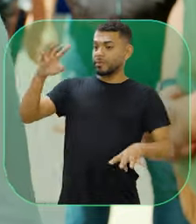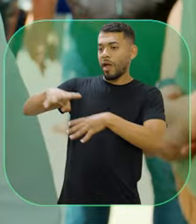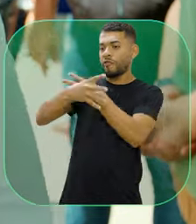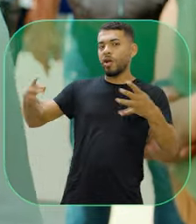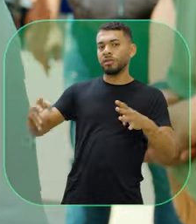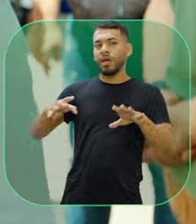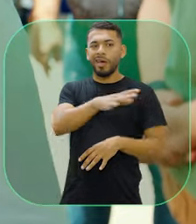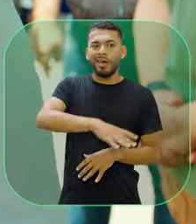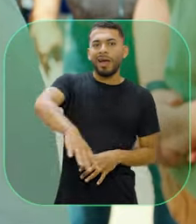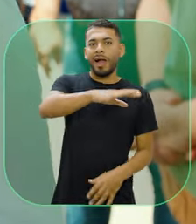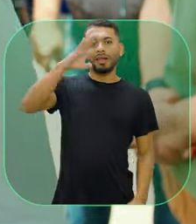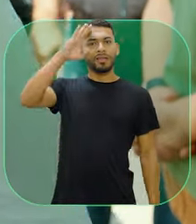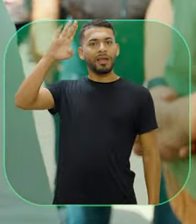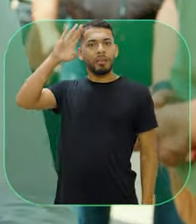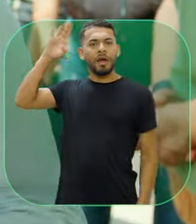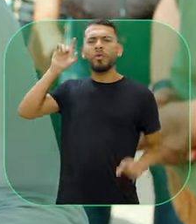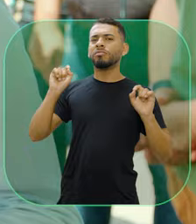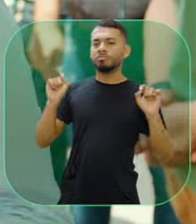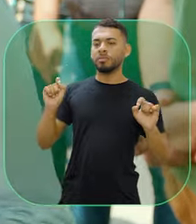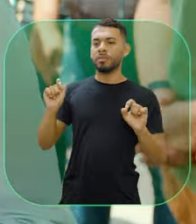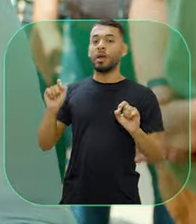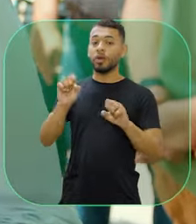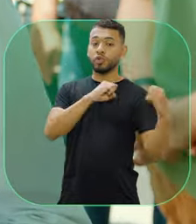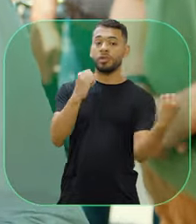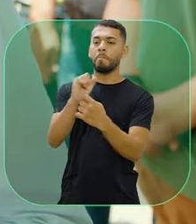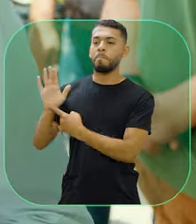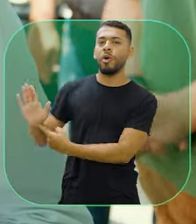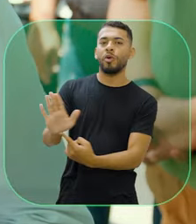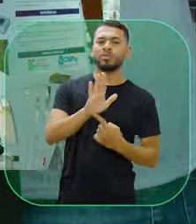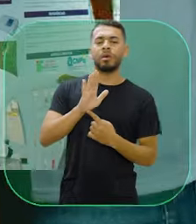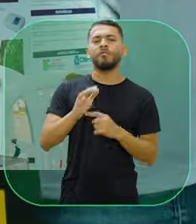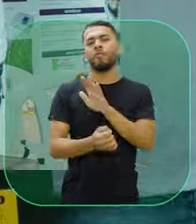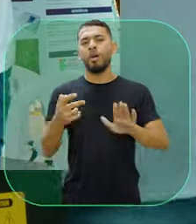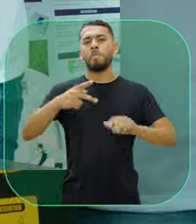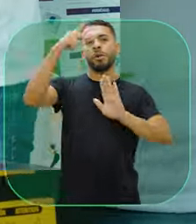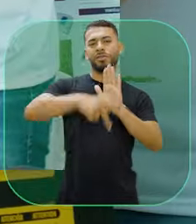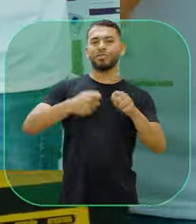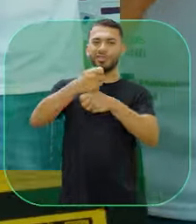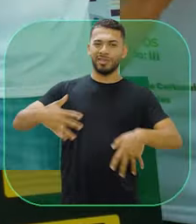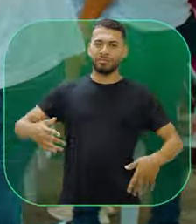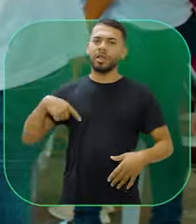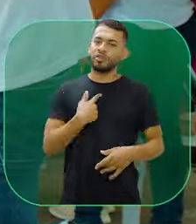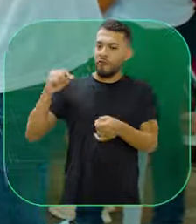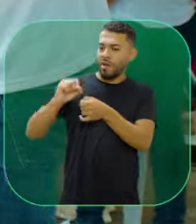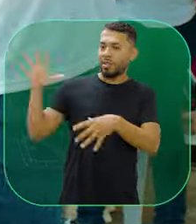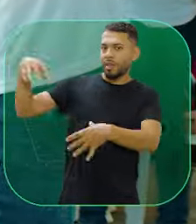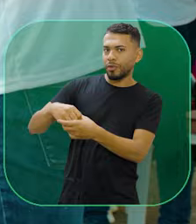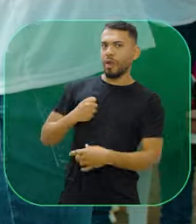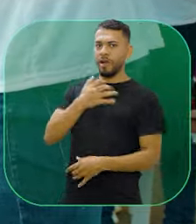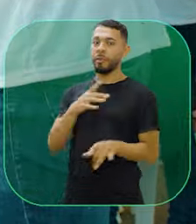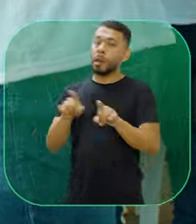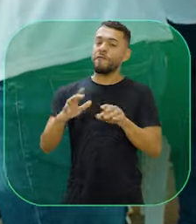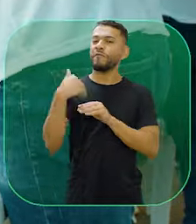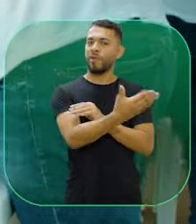importância desse evento para a nossa comunidade acadêmica é a gente mostrar para a nossa sociedade os projetos de extensão que a gente desenvolve não só